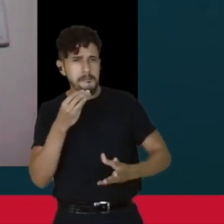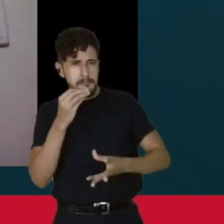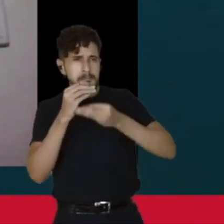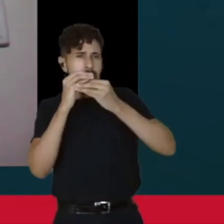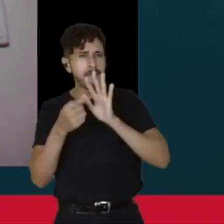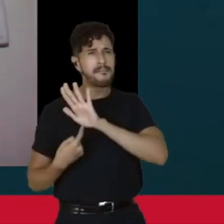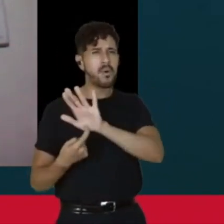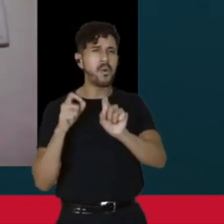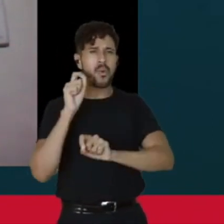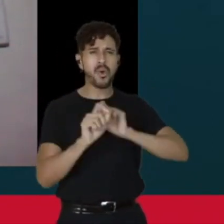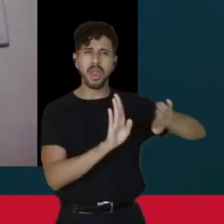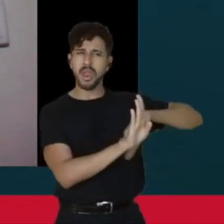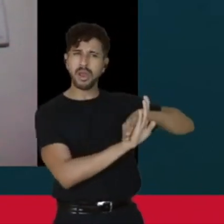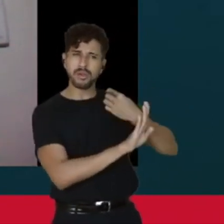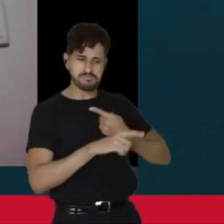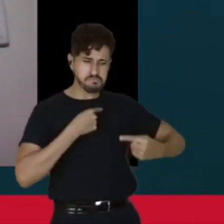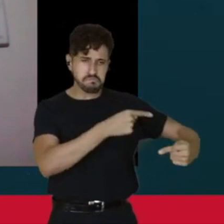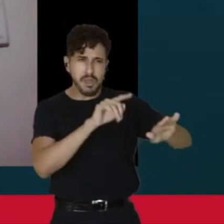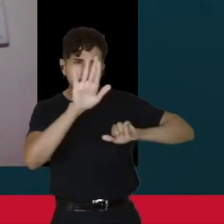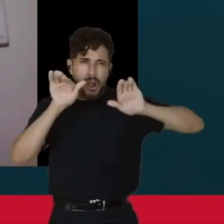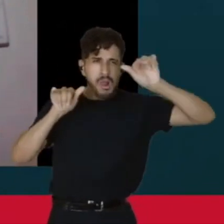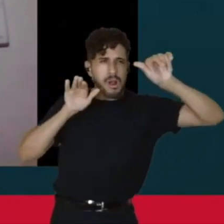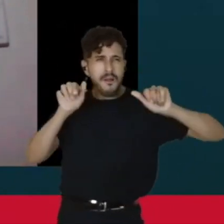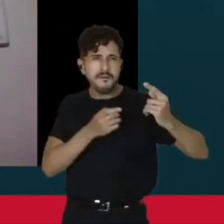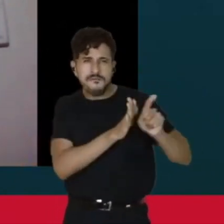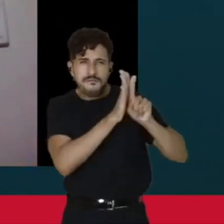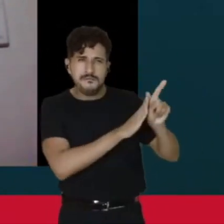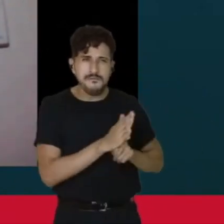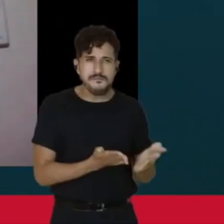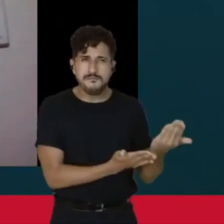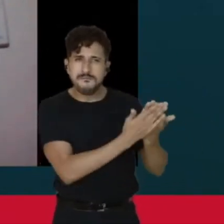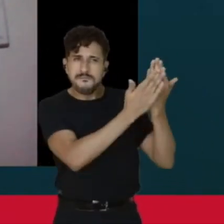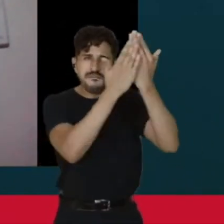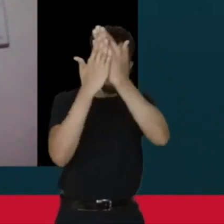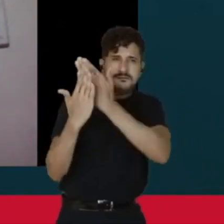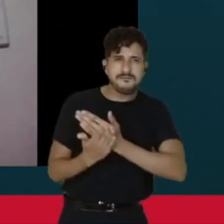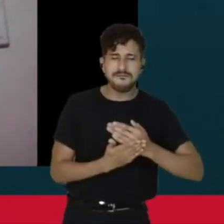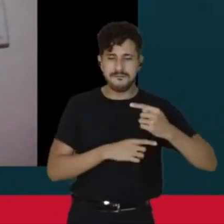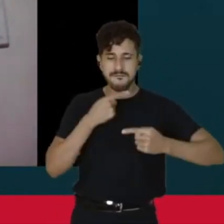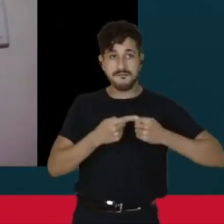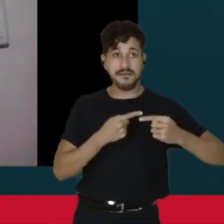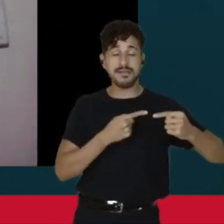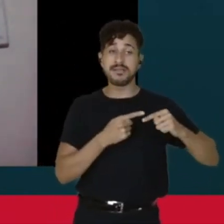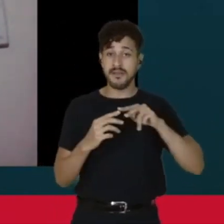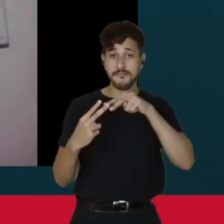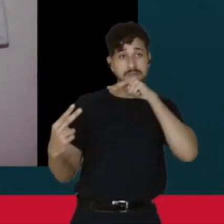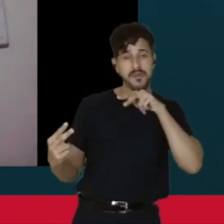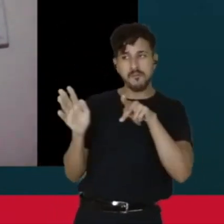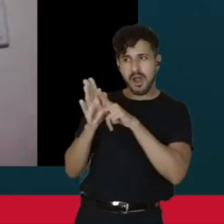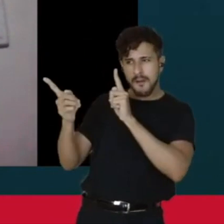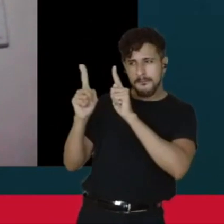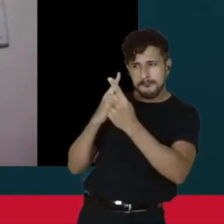foi discutido, o que foi investigado, o que foi, tanto do ponto de vista das oitivas,